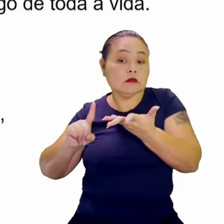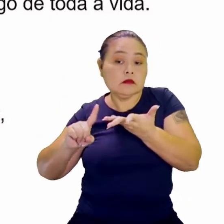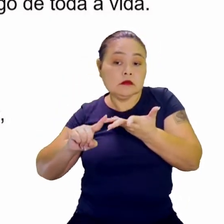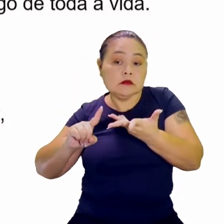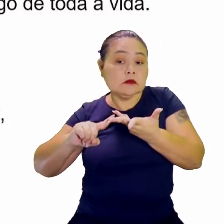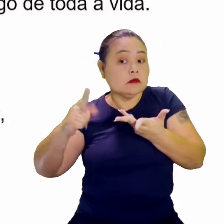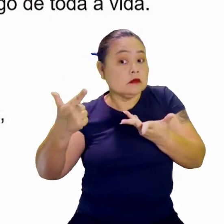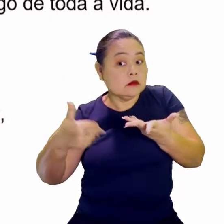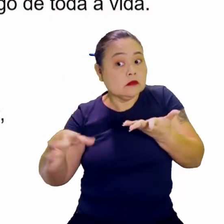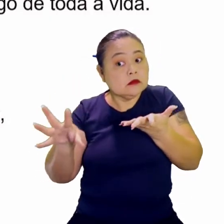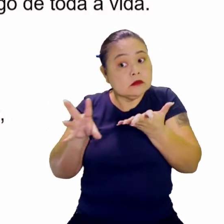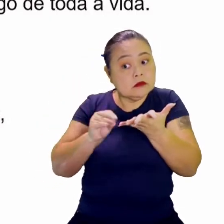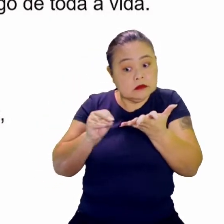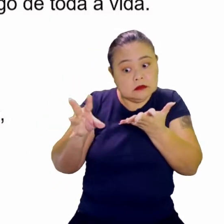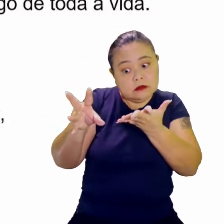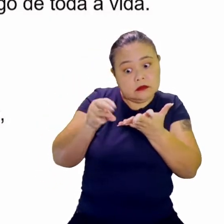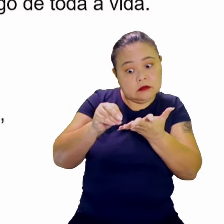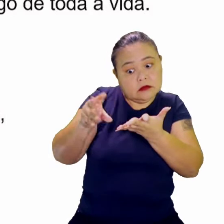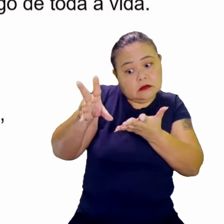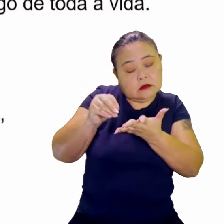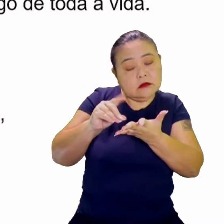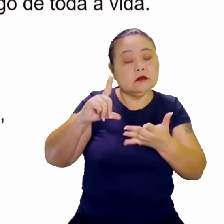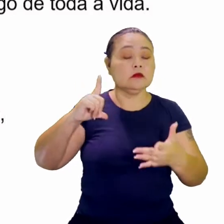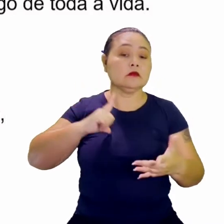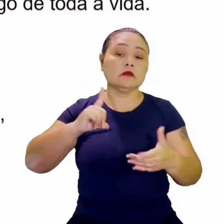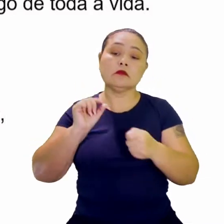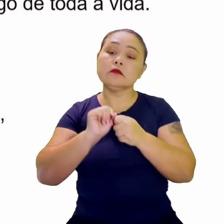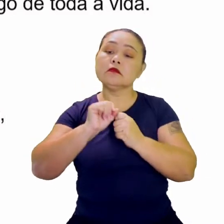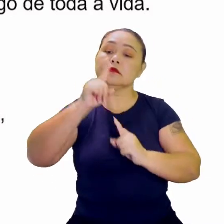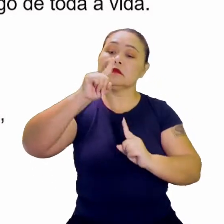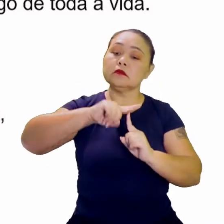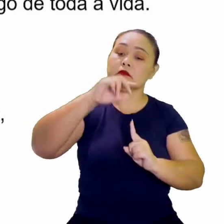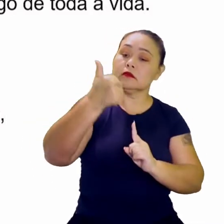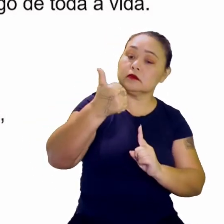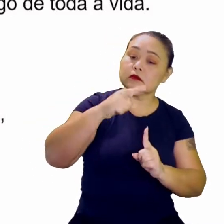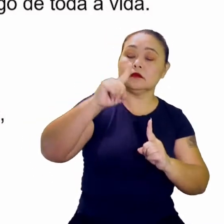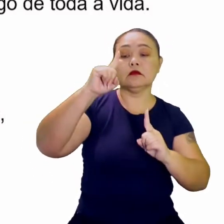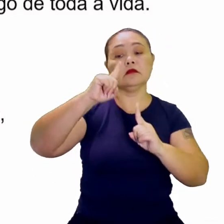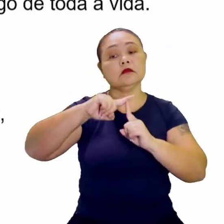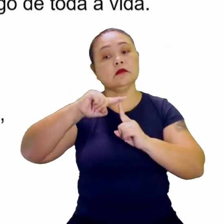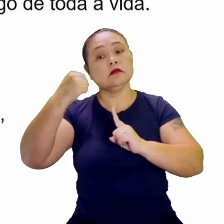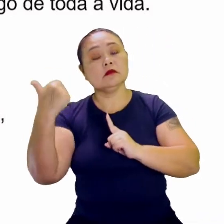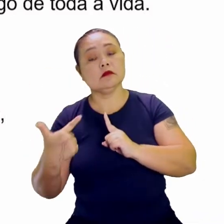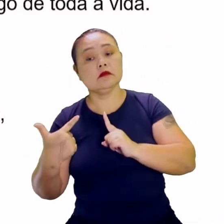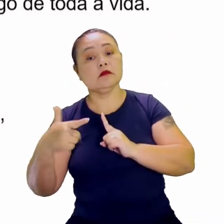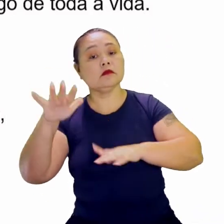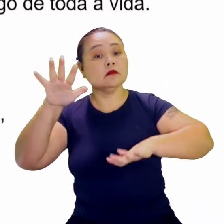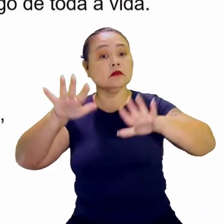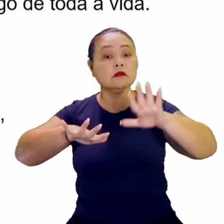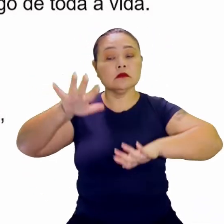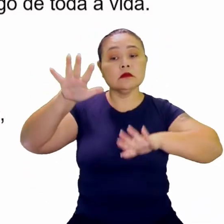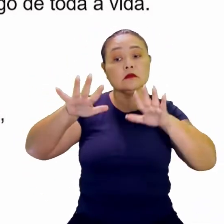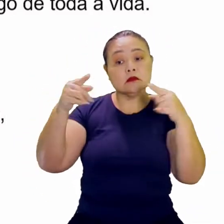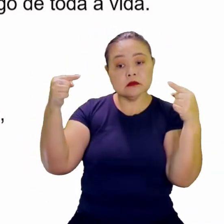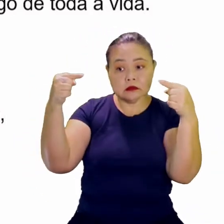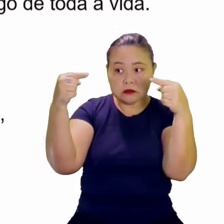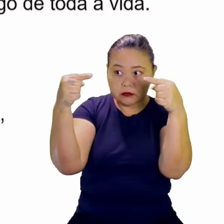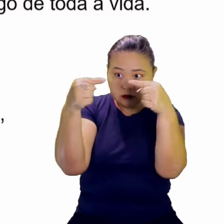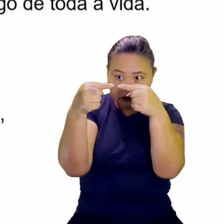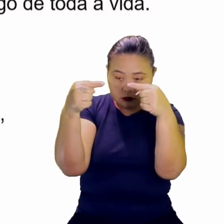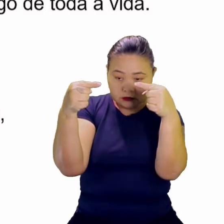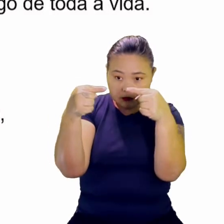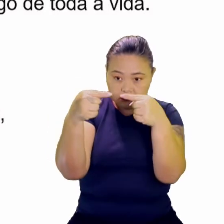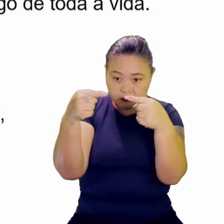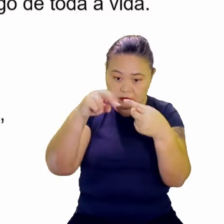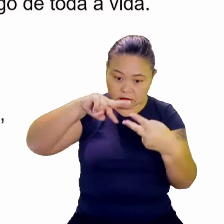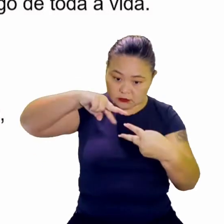fatores. Então, eu vou ter ou mais fibras do tipo 1 ou mais do tipo 2, de acordo com